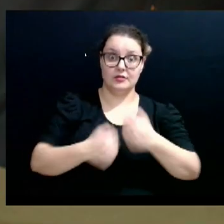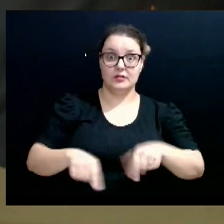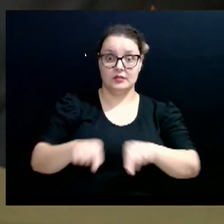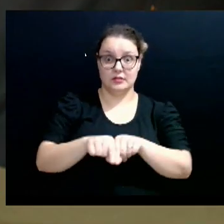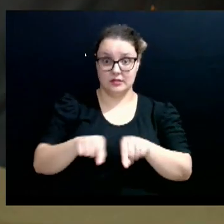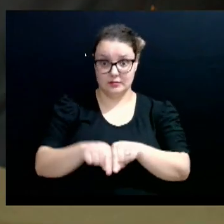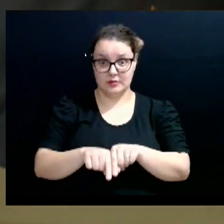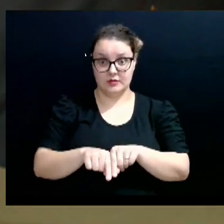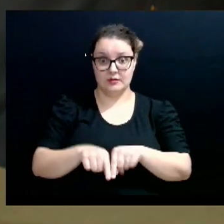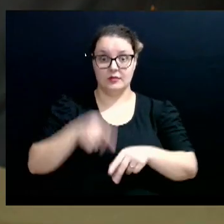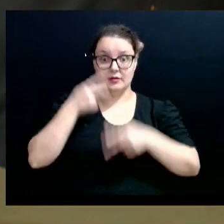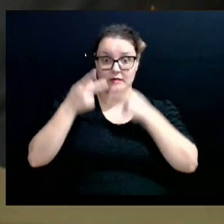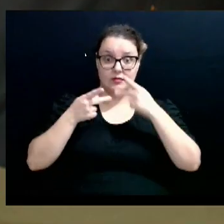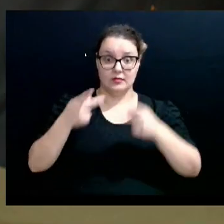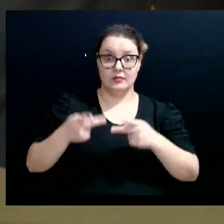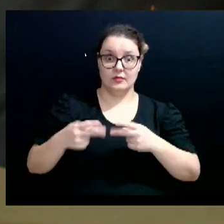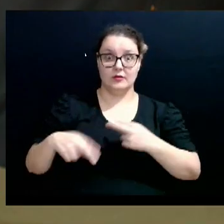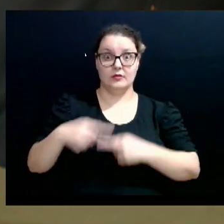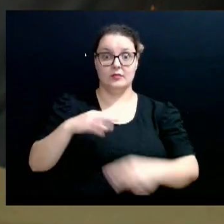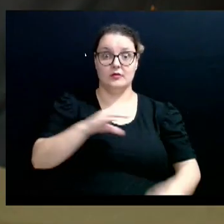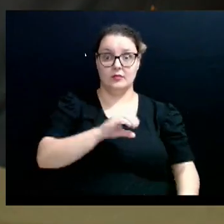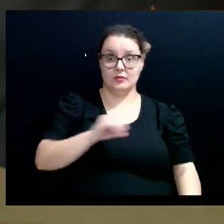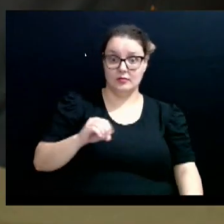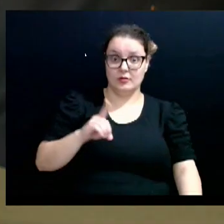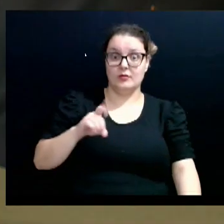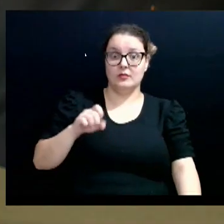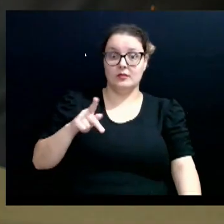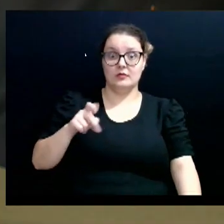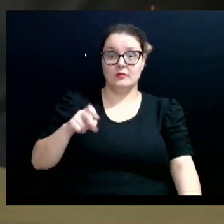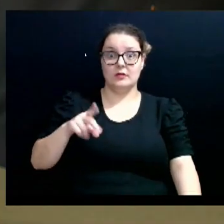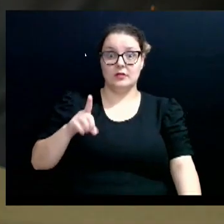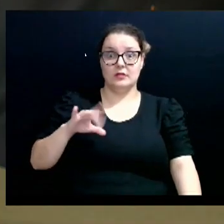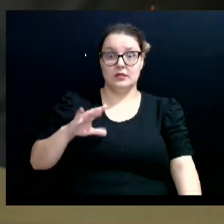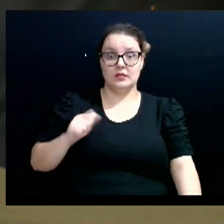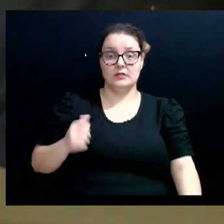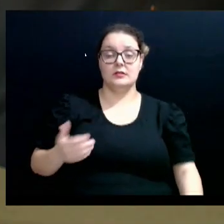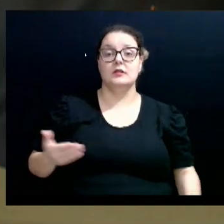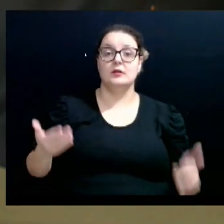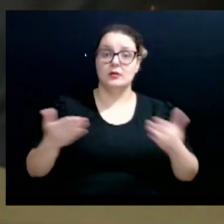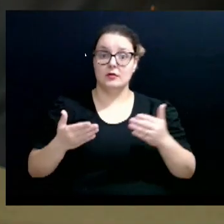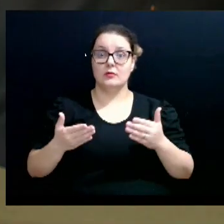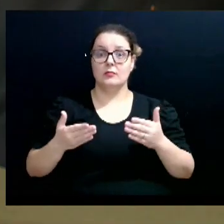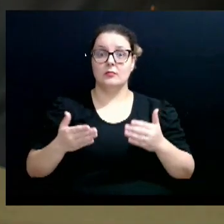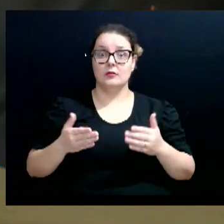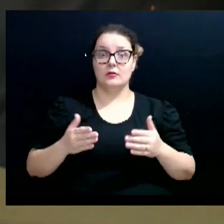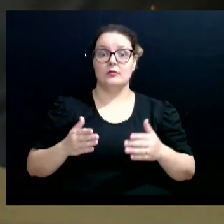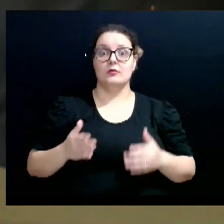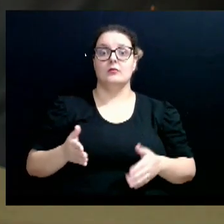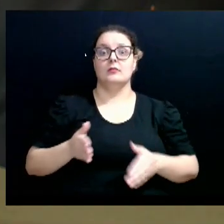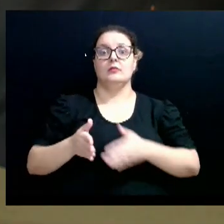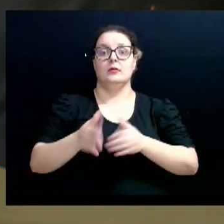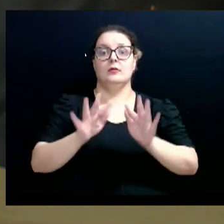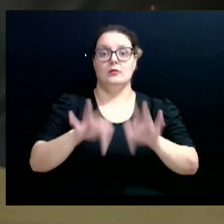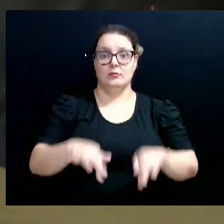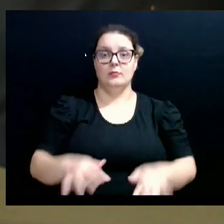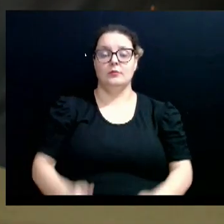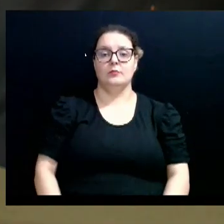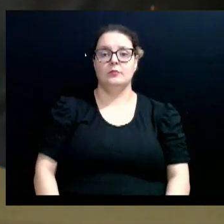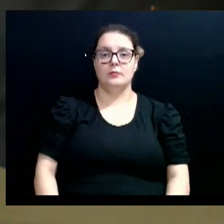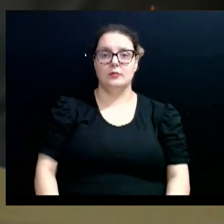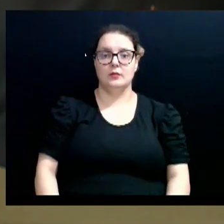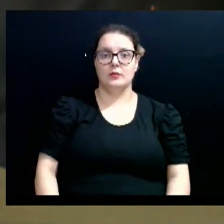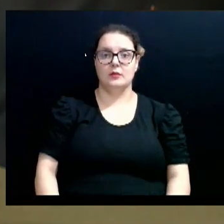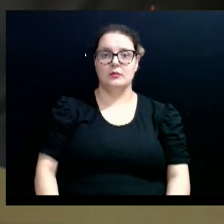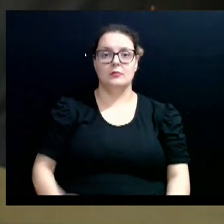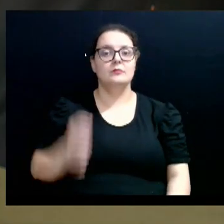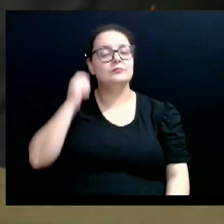abordamos a questão da codependência, né? E agora, para a gente já encaminhando para o final, a gente já eu acho que eu